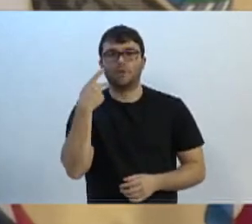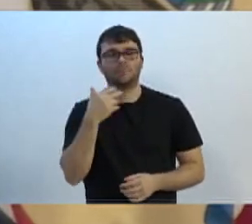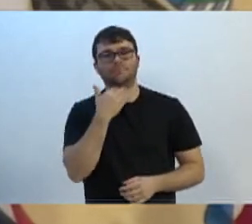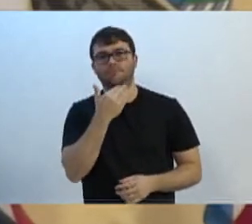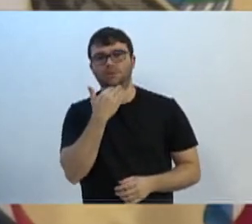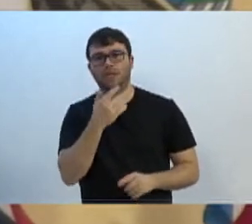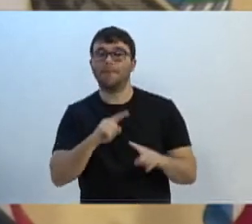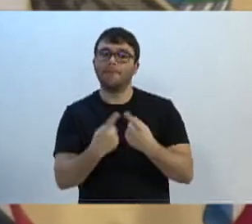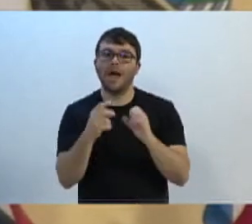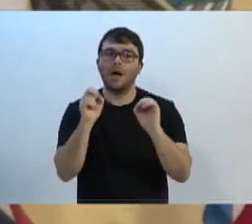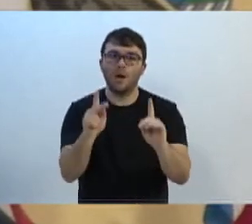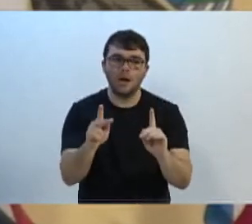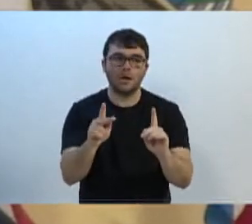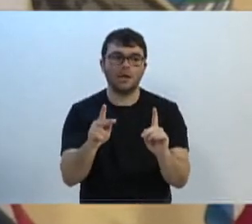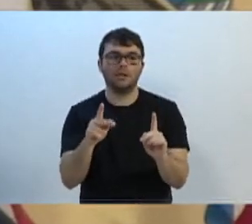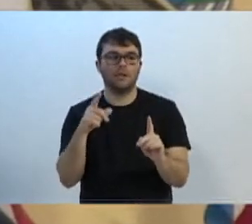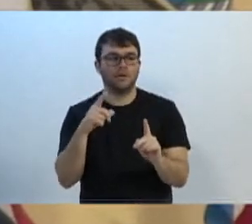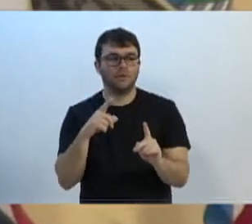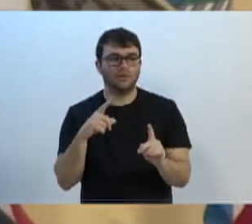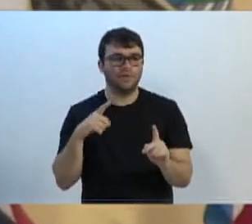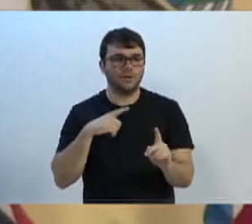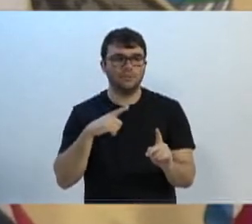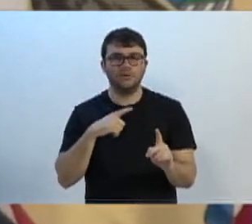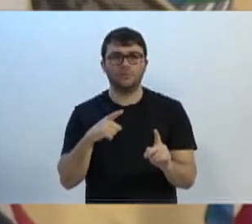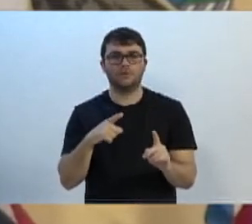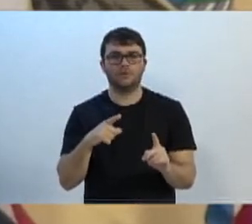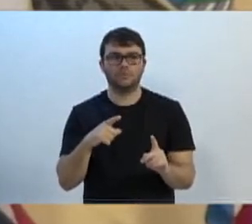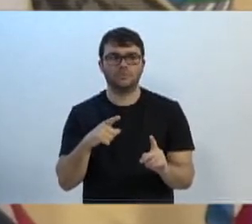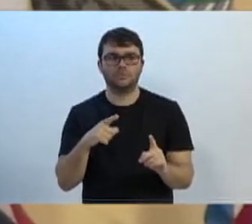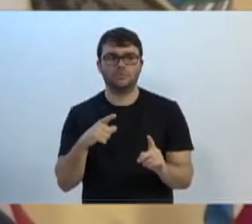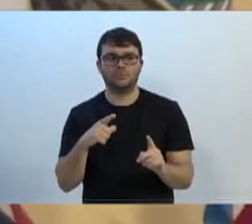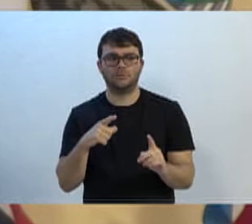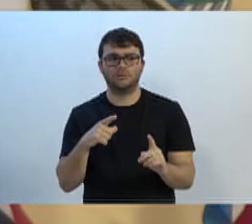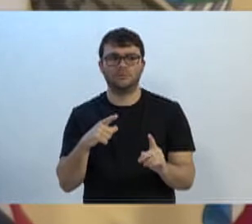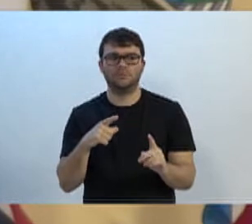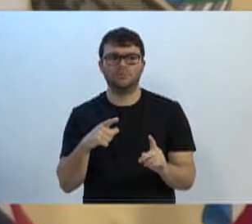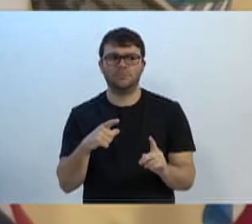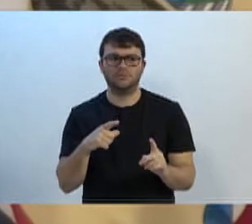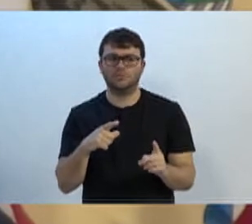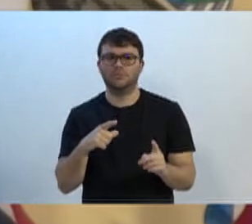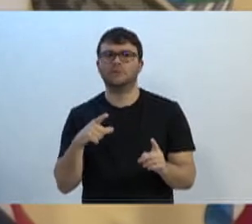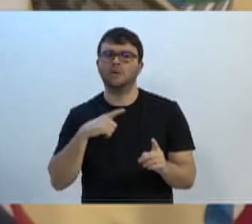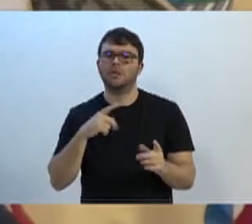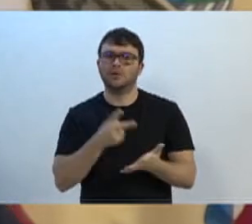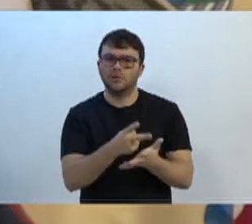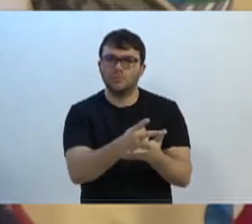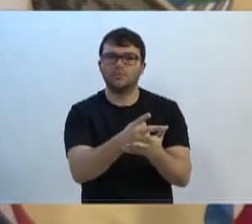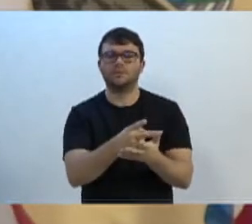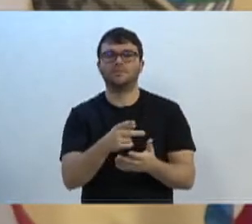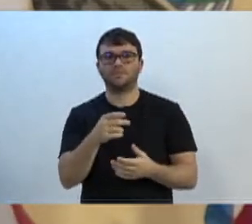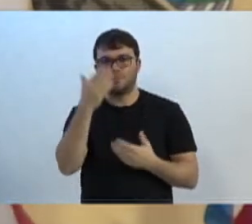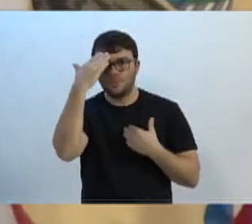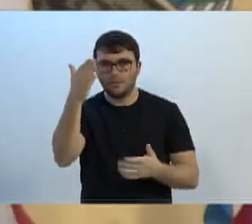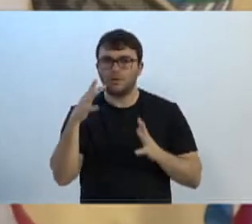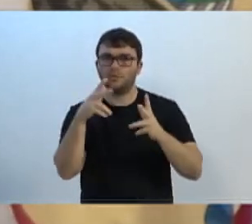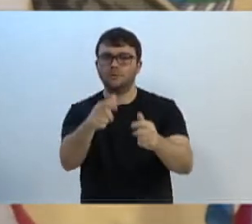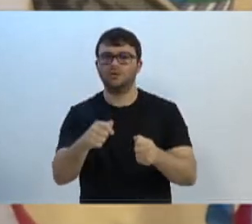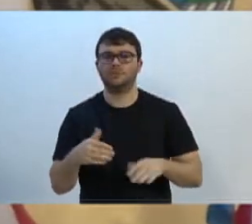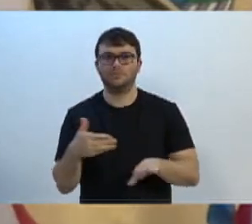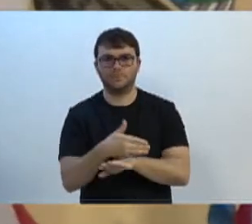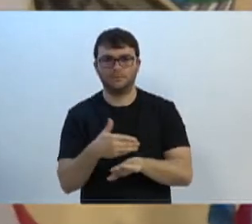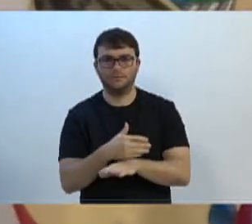um vereador mas sabemos até onde nós temos a nossa força para ajudá-los e para ser parceiro desta luta desta causa então conto com a gente muito obrigado